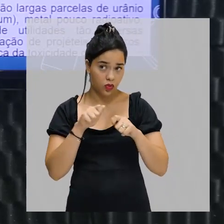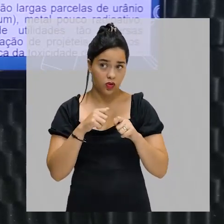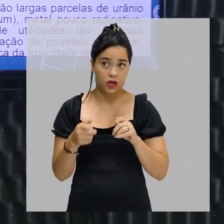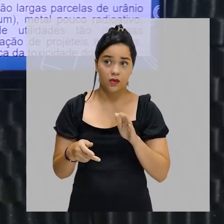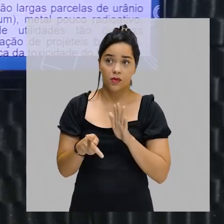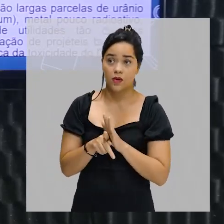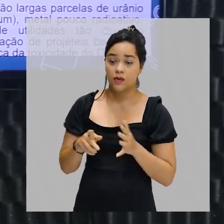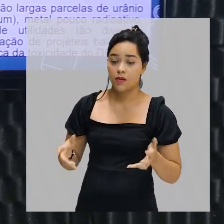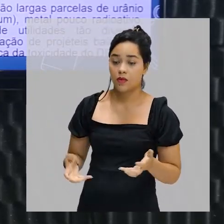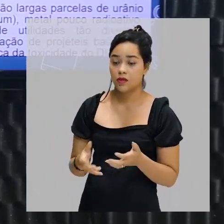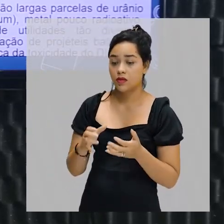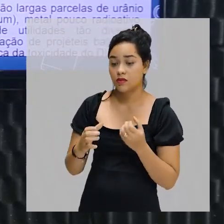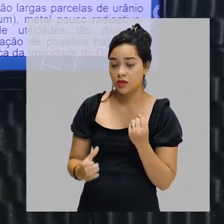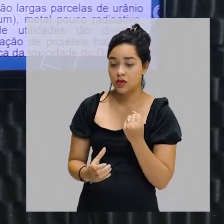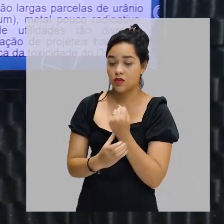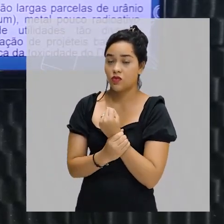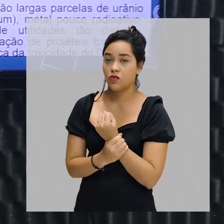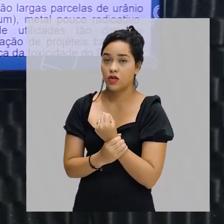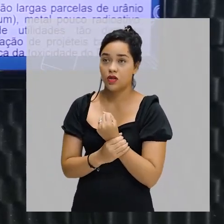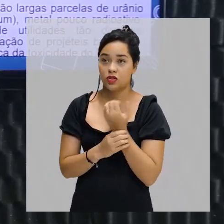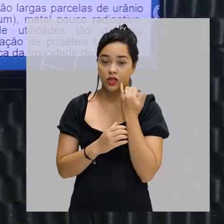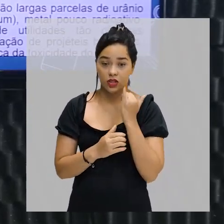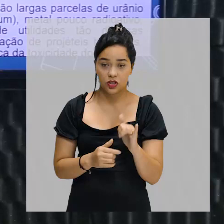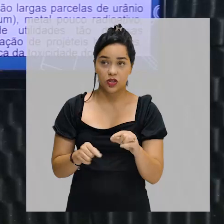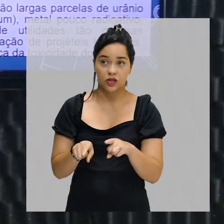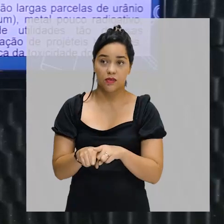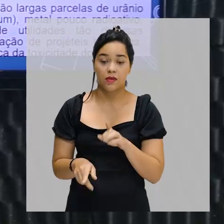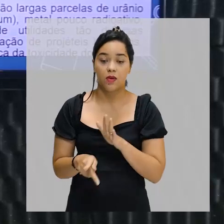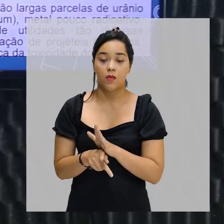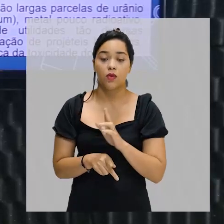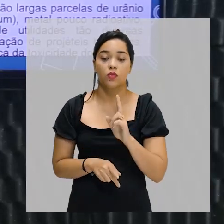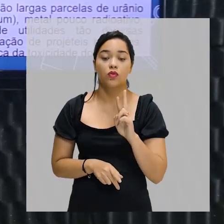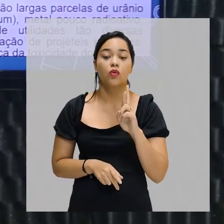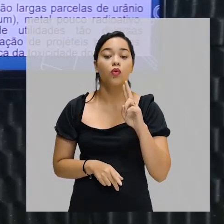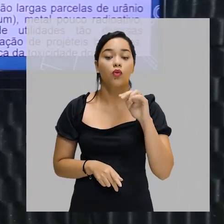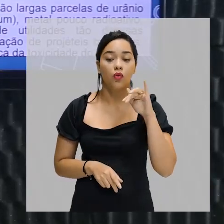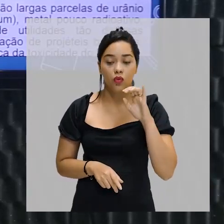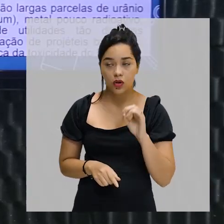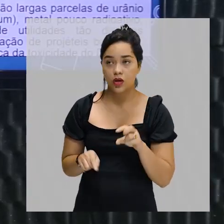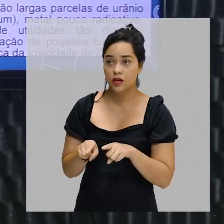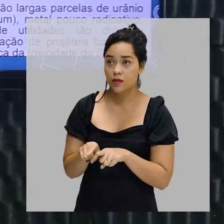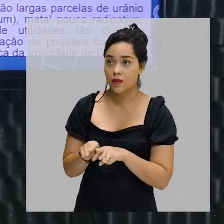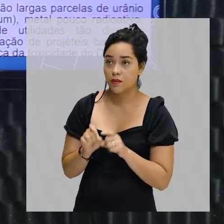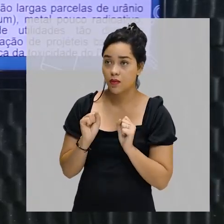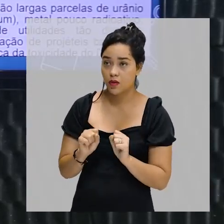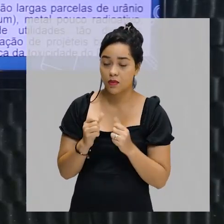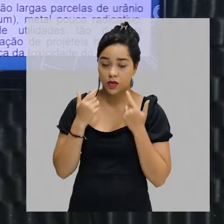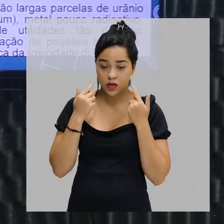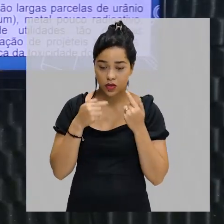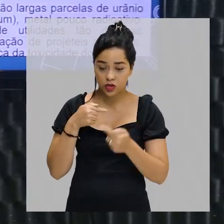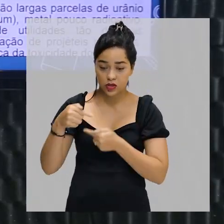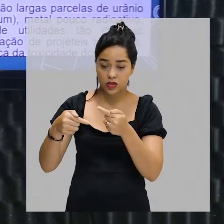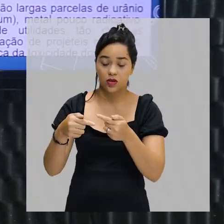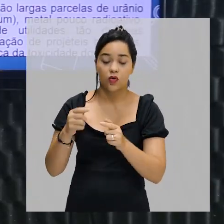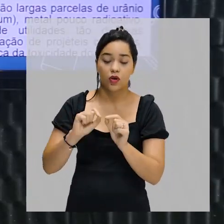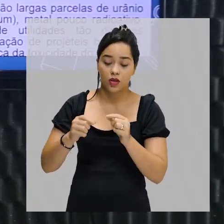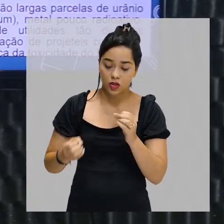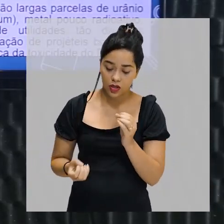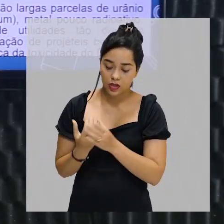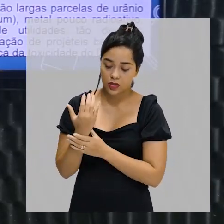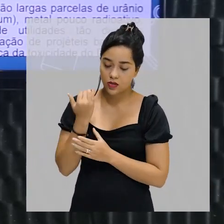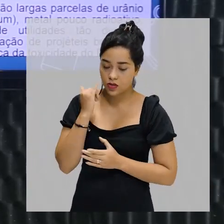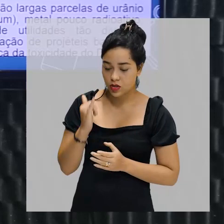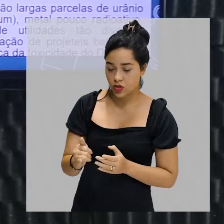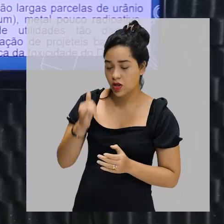Da produção segura de energia e o destino do urânio, certo? Enriquecido para a geração de energia atômica, de modo